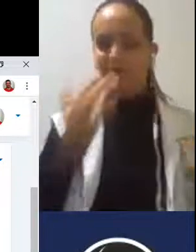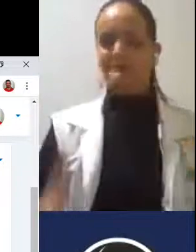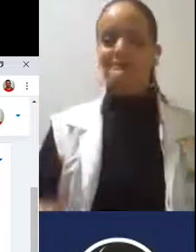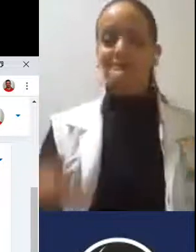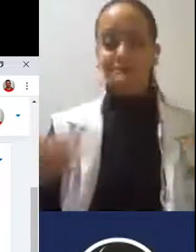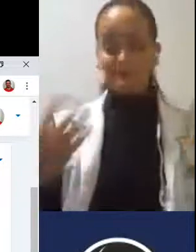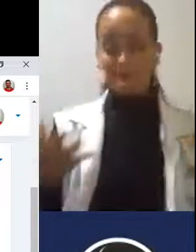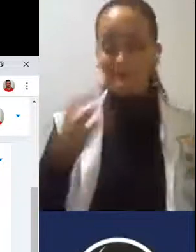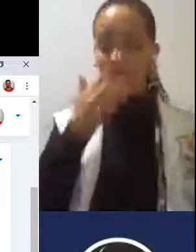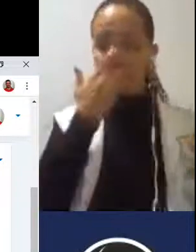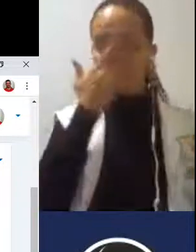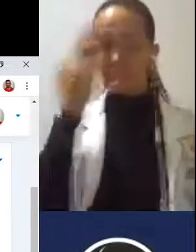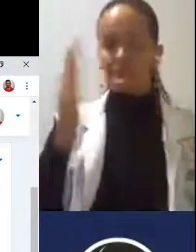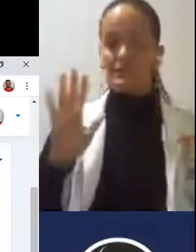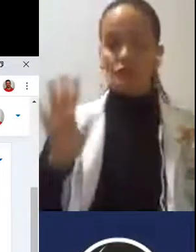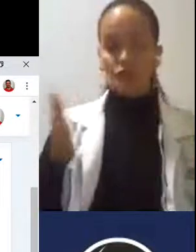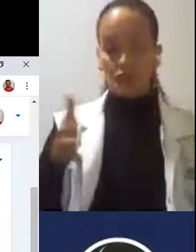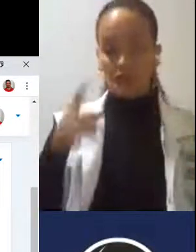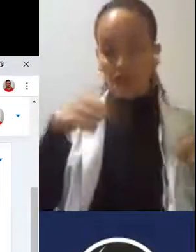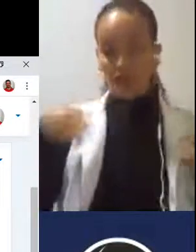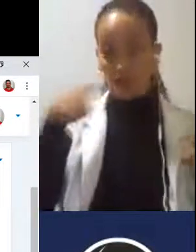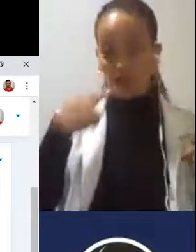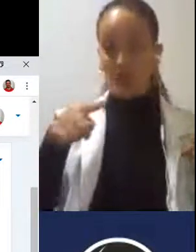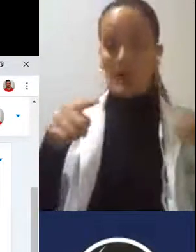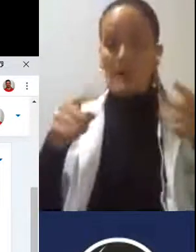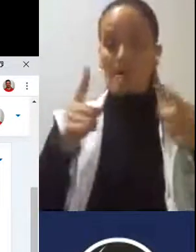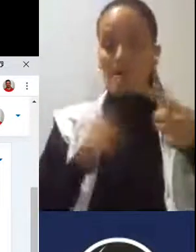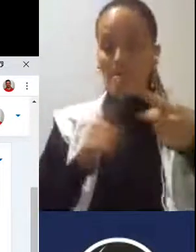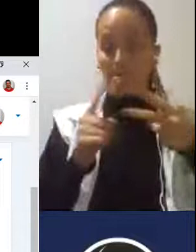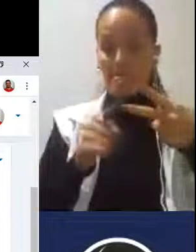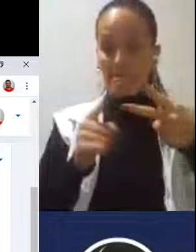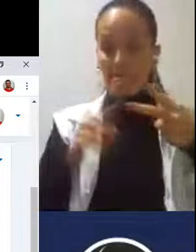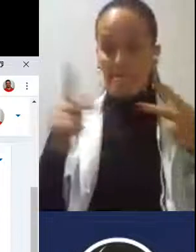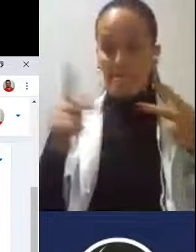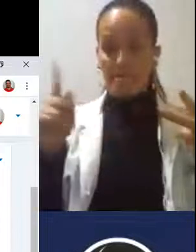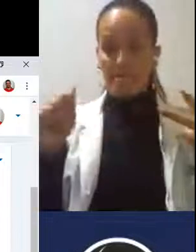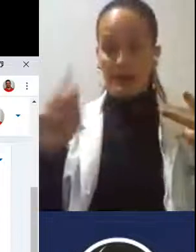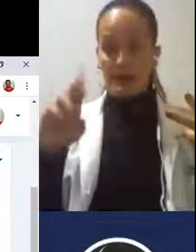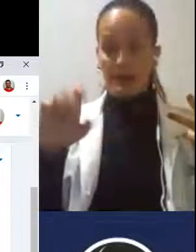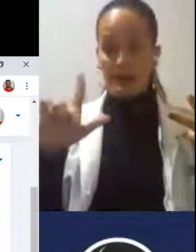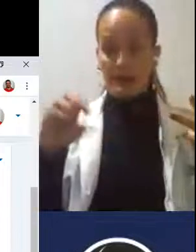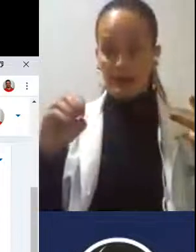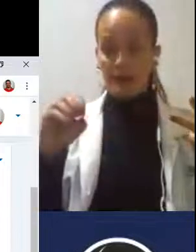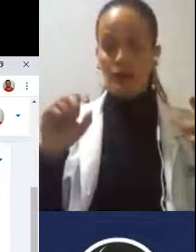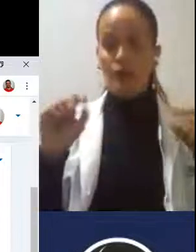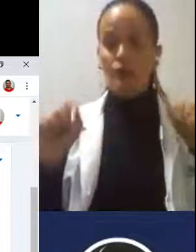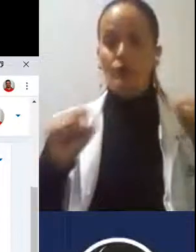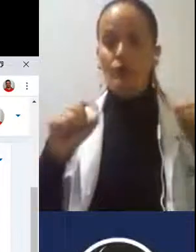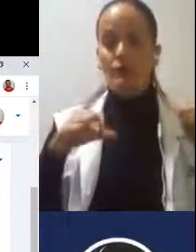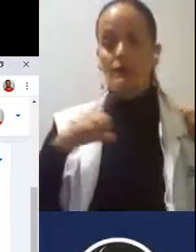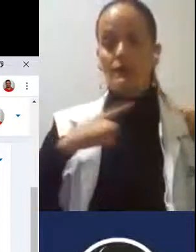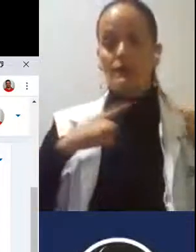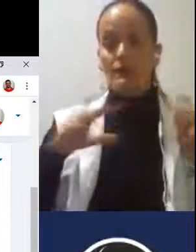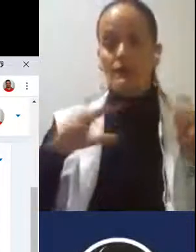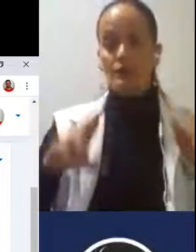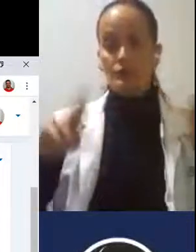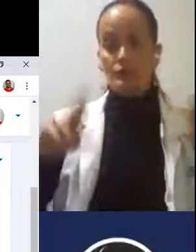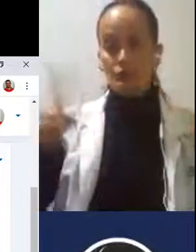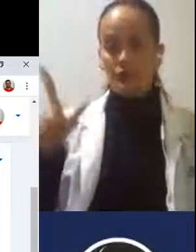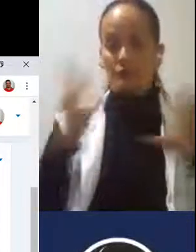cargas. Já na associação em paralelo, qual que é a característica? Aí a gente tem uma fórmula diferente aqui, ó, para poder calcular